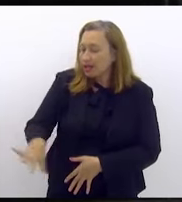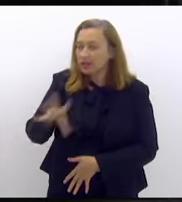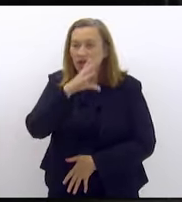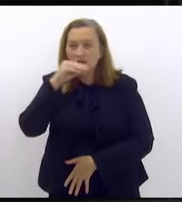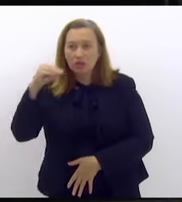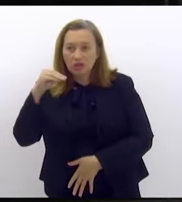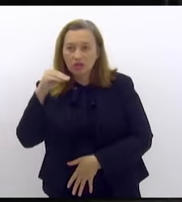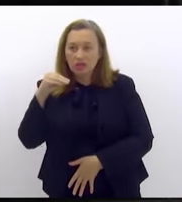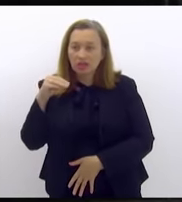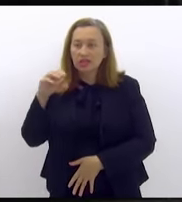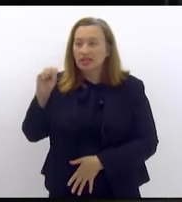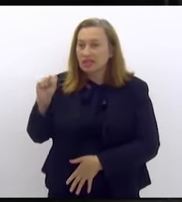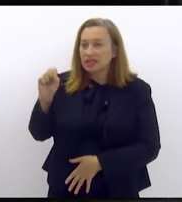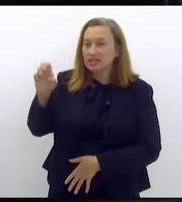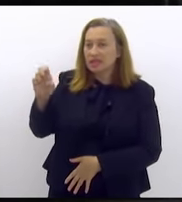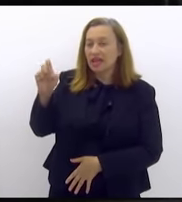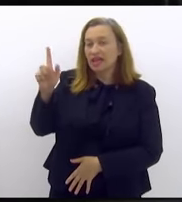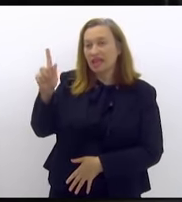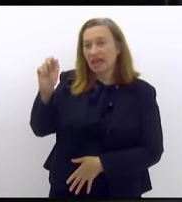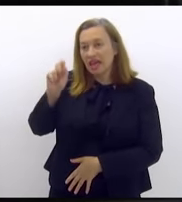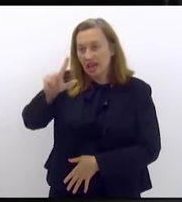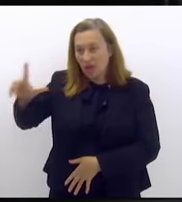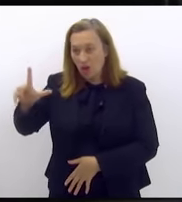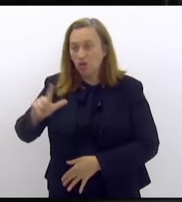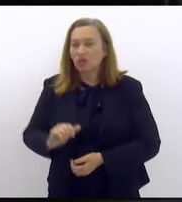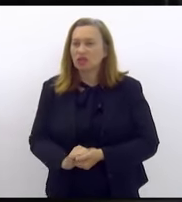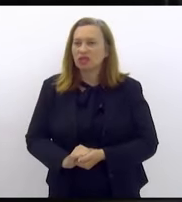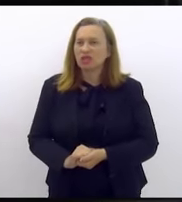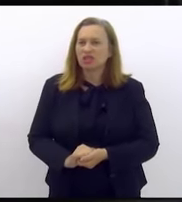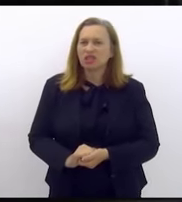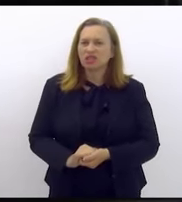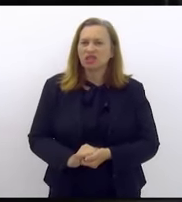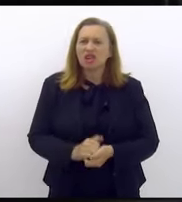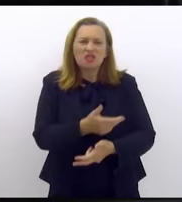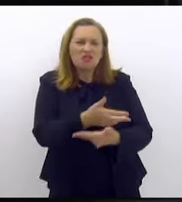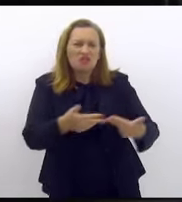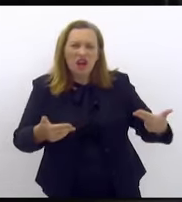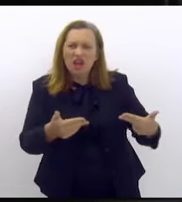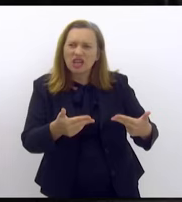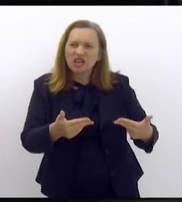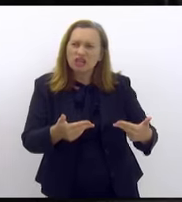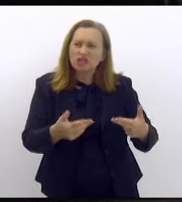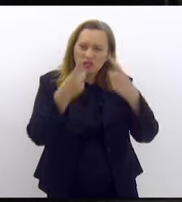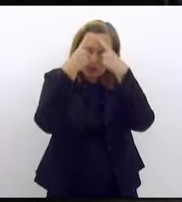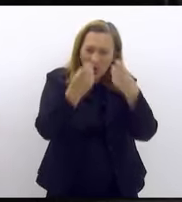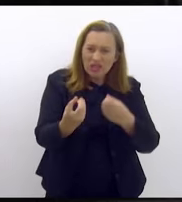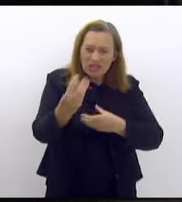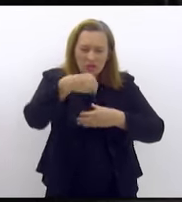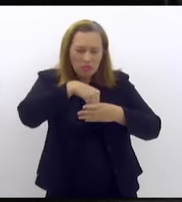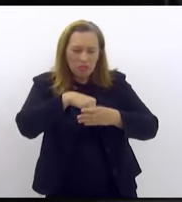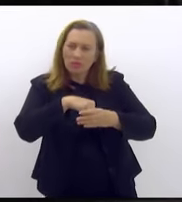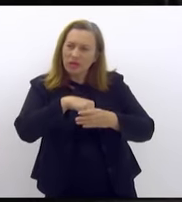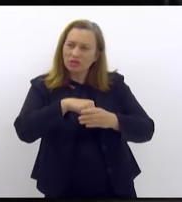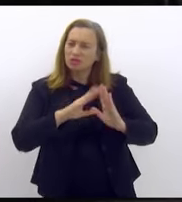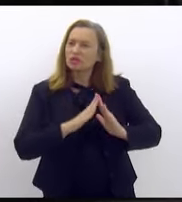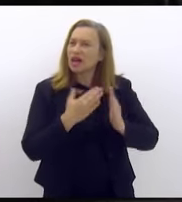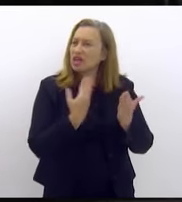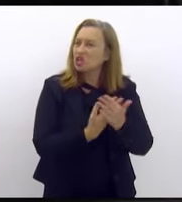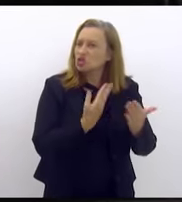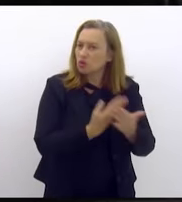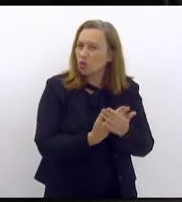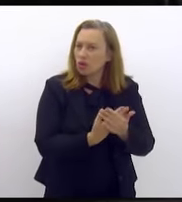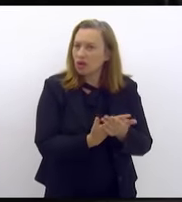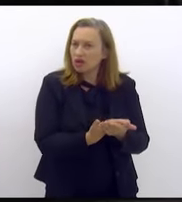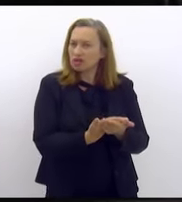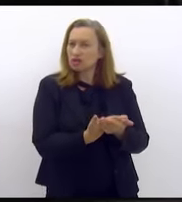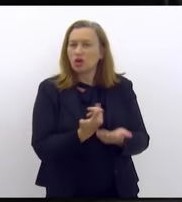adolescente, senegalesa, ser vítima de tantas violências dentro da própria escola e violências